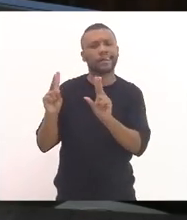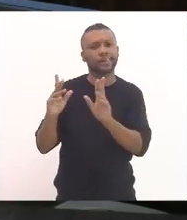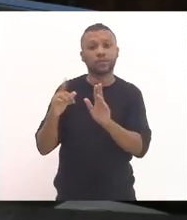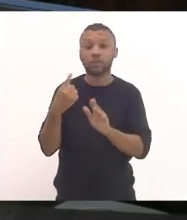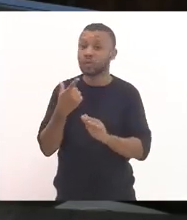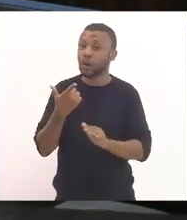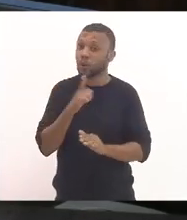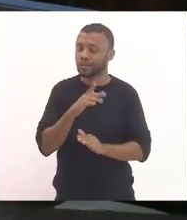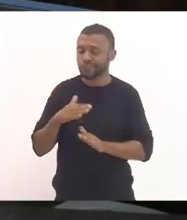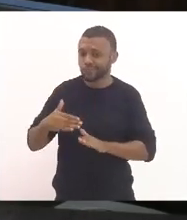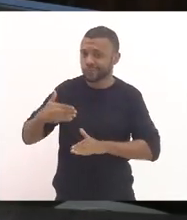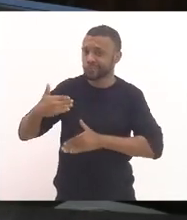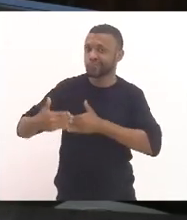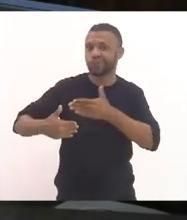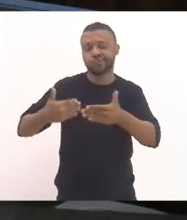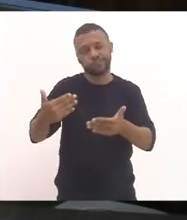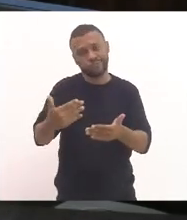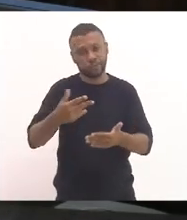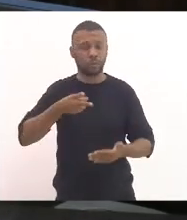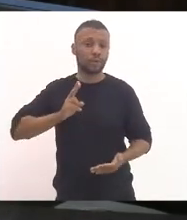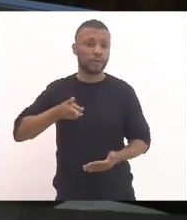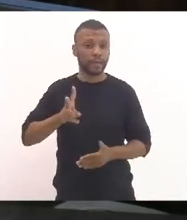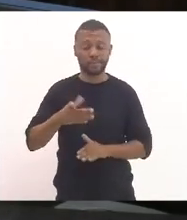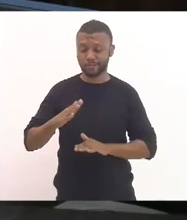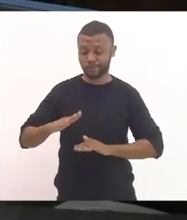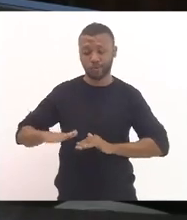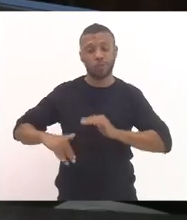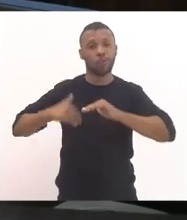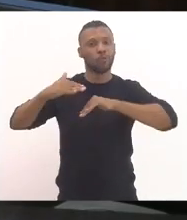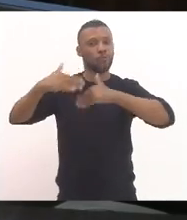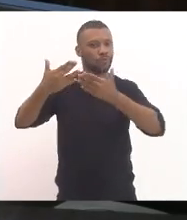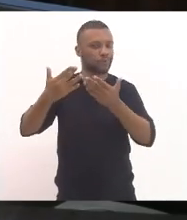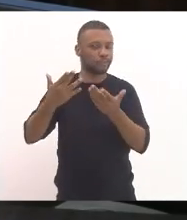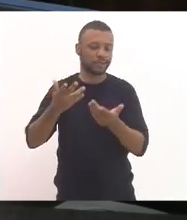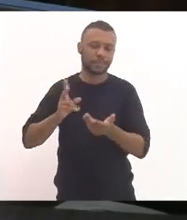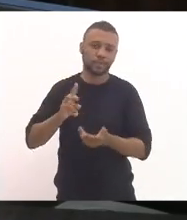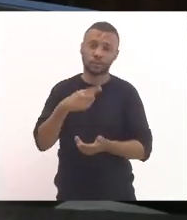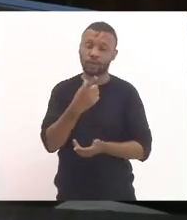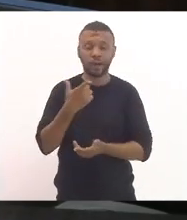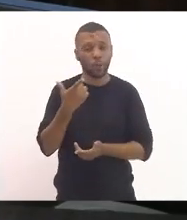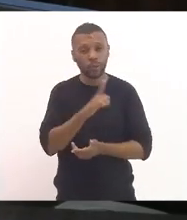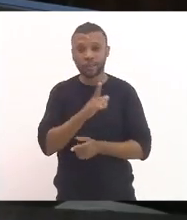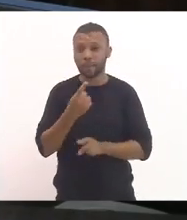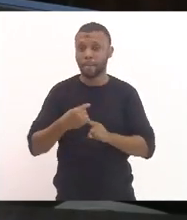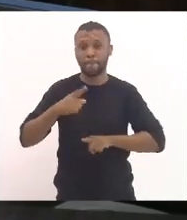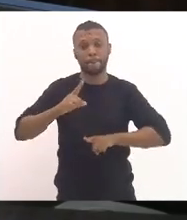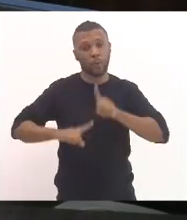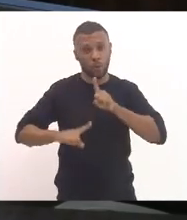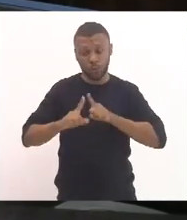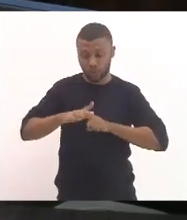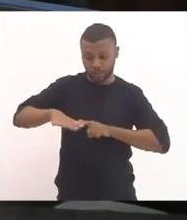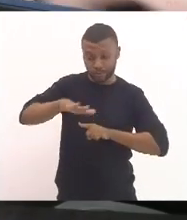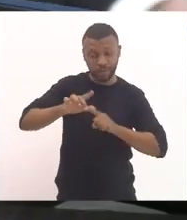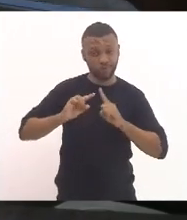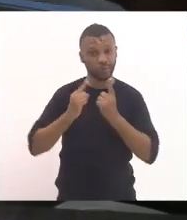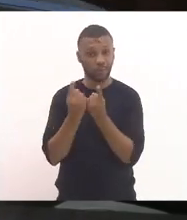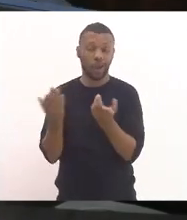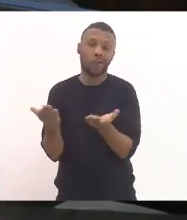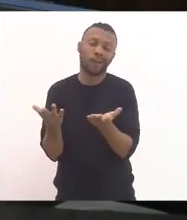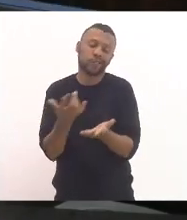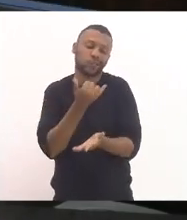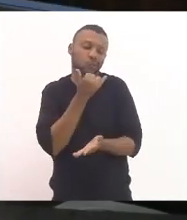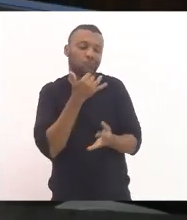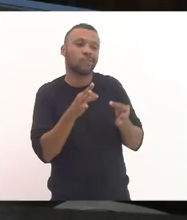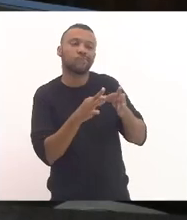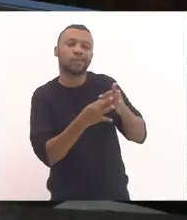está evoluindo né eu me sinto em evolução constante a gente está evoluindo e nós vamos crescer isso aqui já levolu são tá desculpa